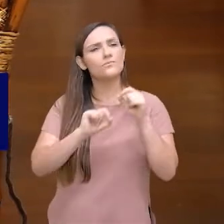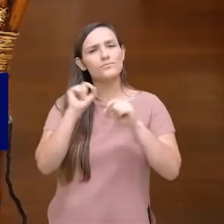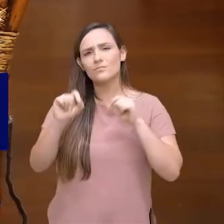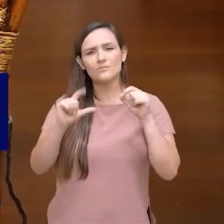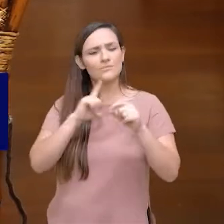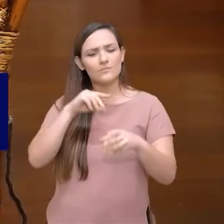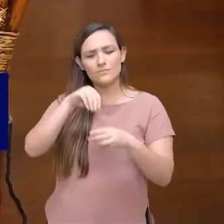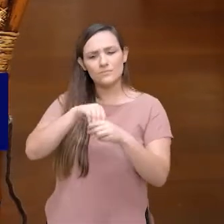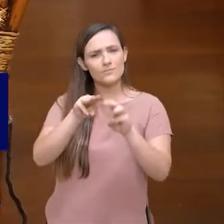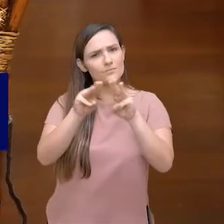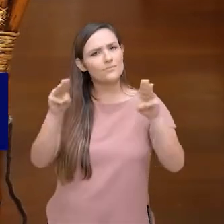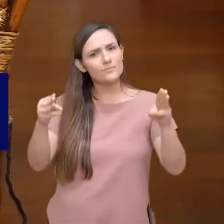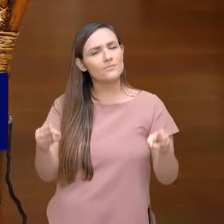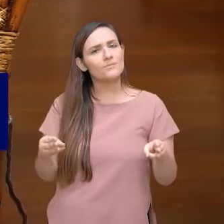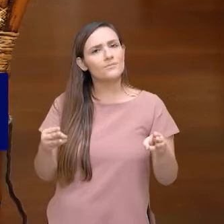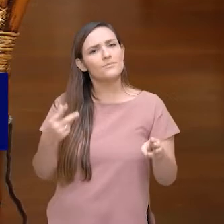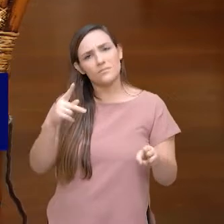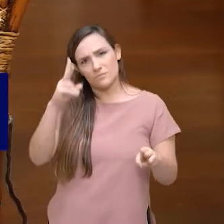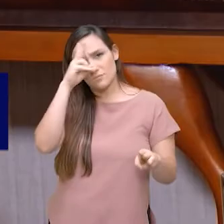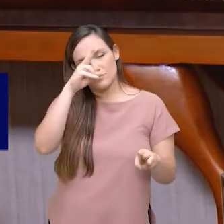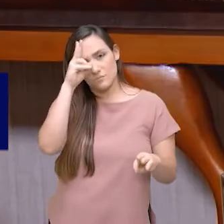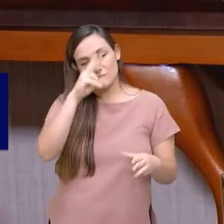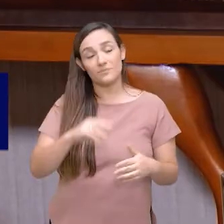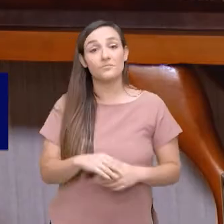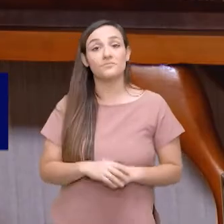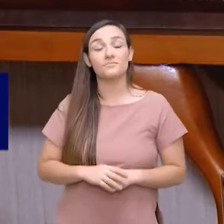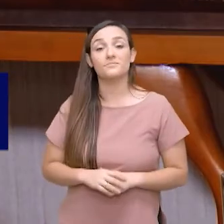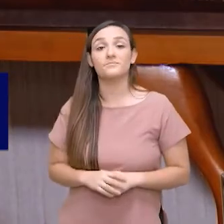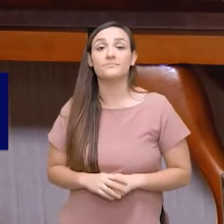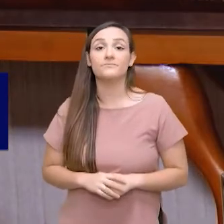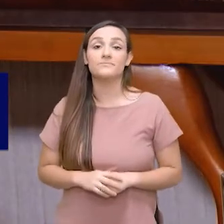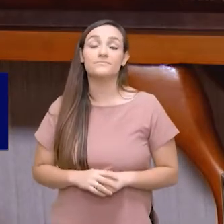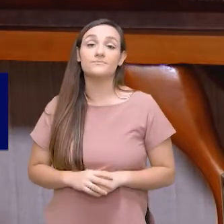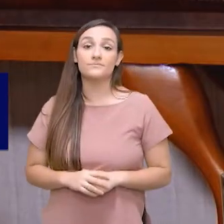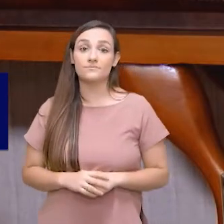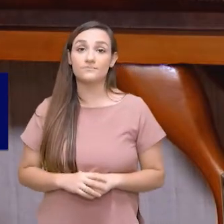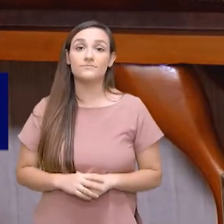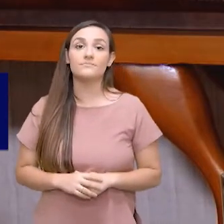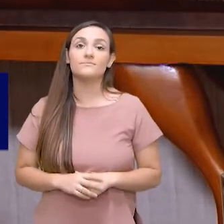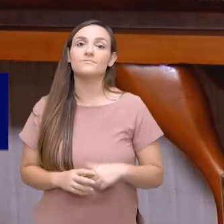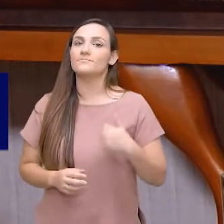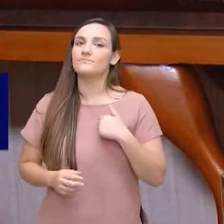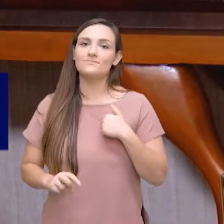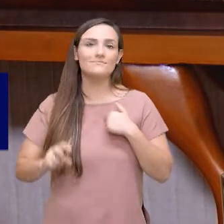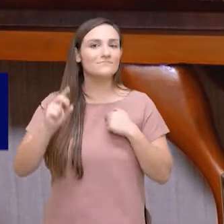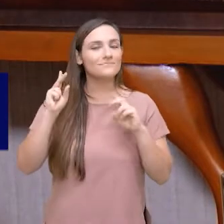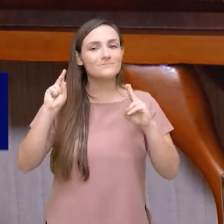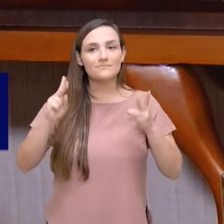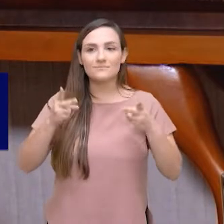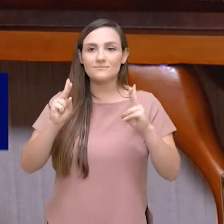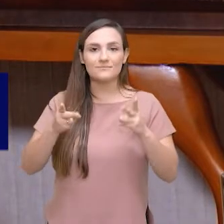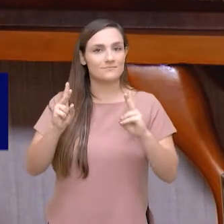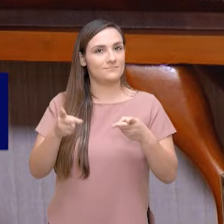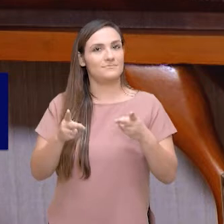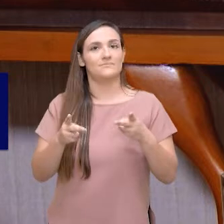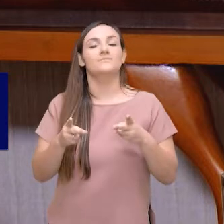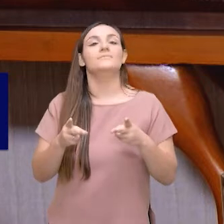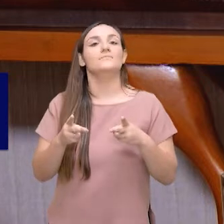que o senhor formou ao longo da vida, da sua trajetória. Bom, eu sempre guardei